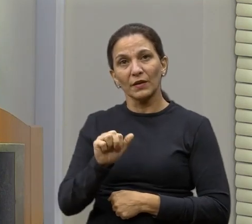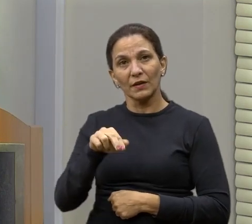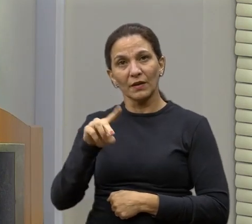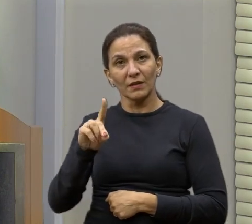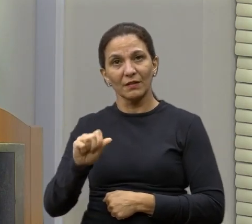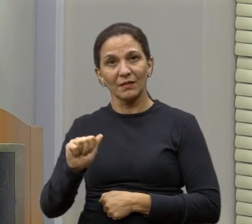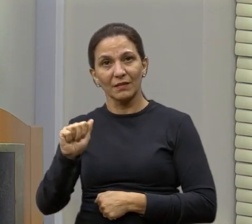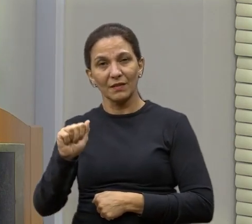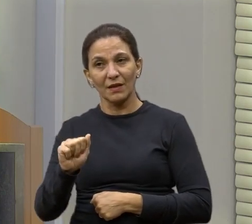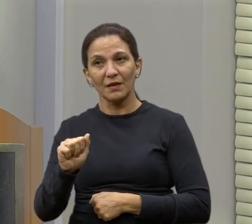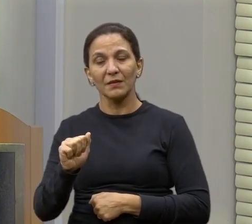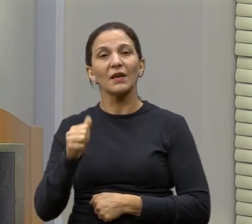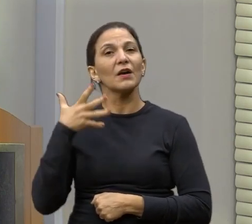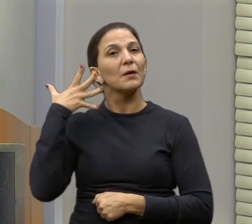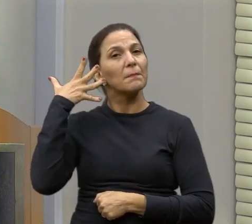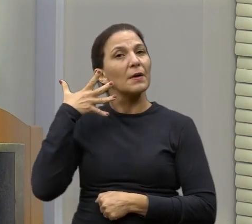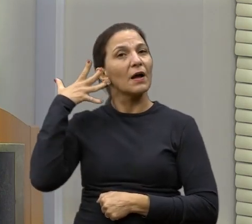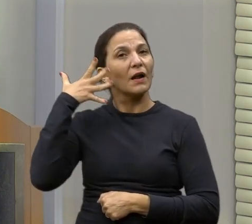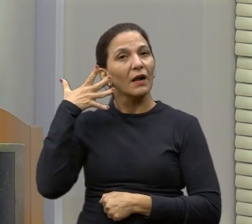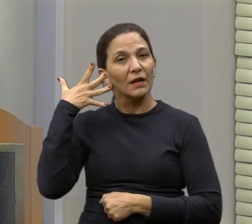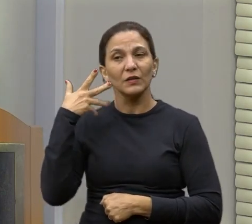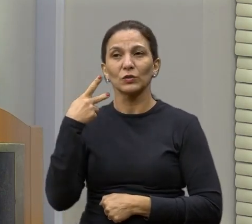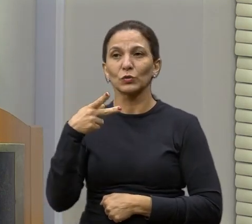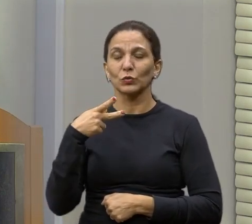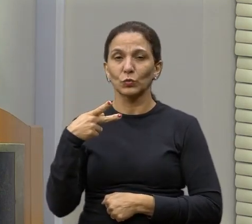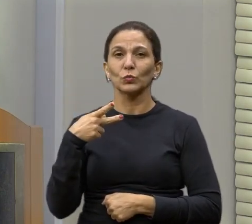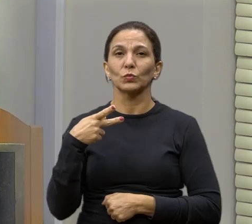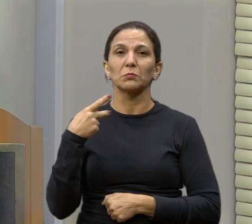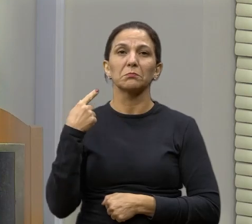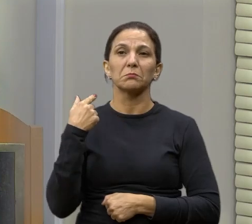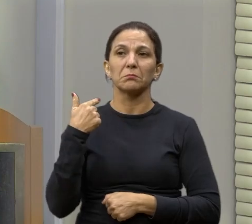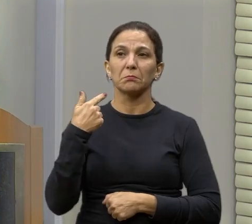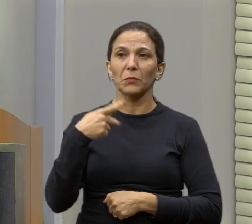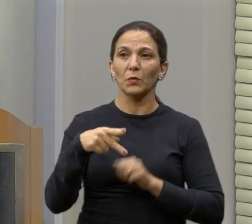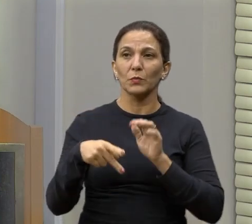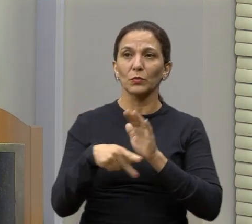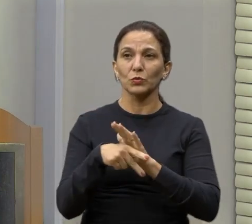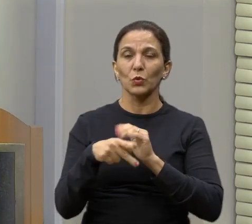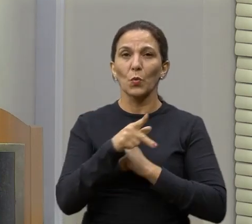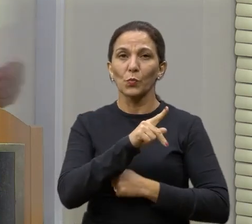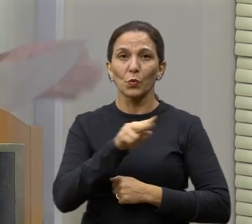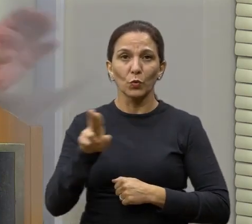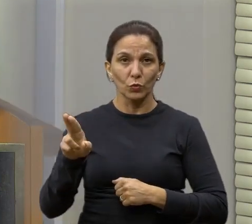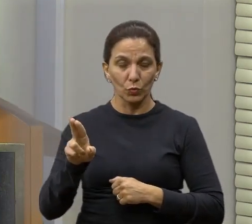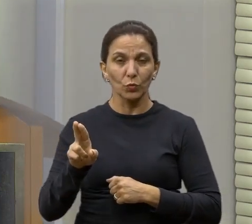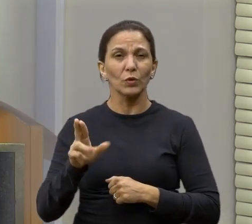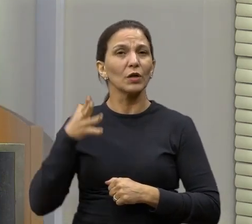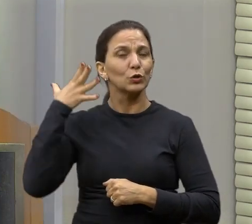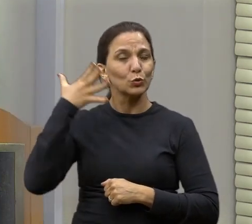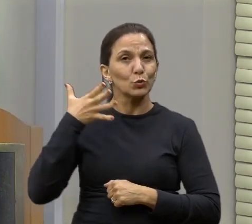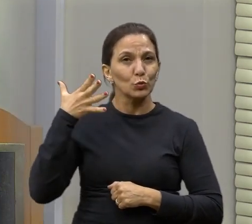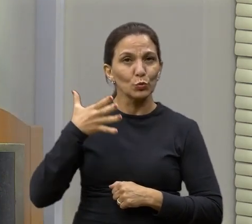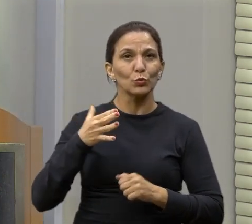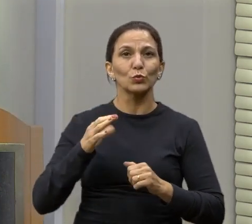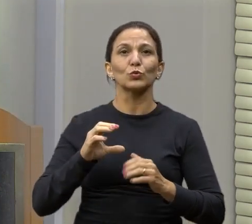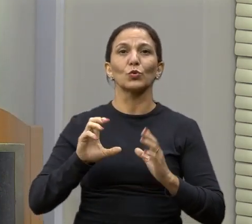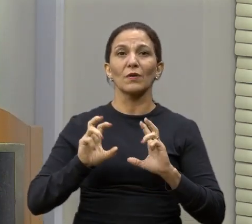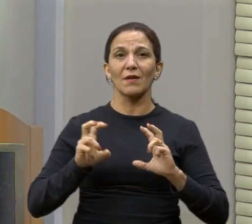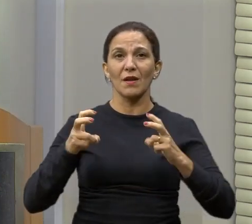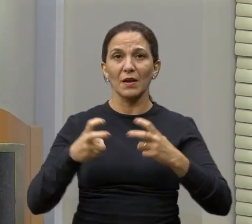me baseei no discurso que ela fez na Câmara de Belo Horizonte. Ela é ex-promotora de justiça, advogada e vereadora do Novo.